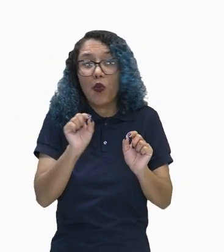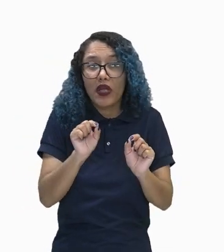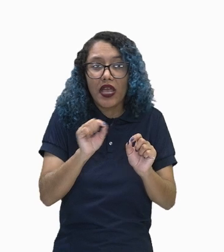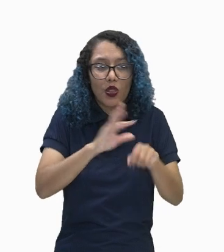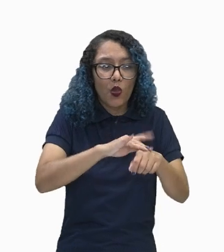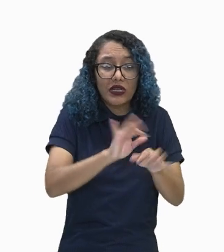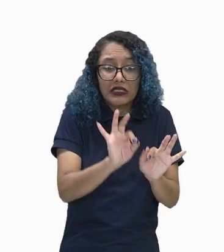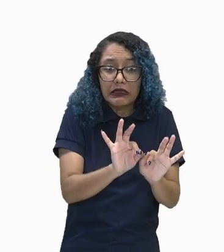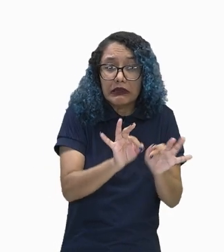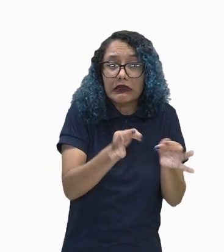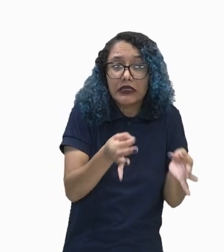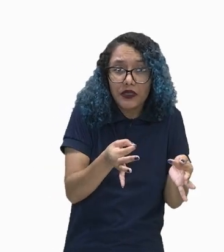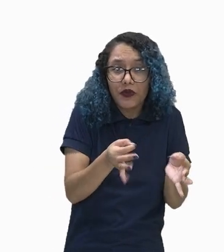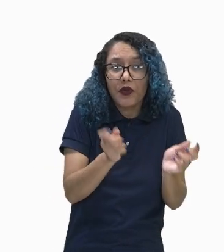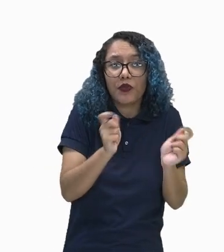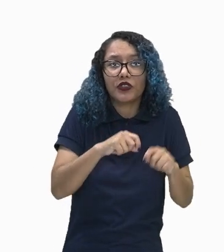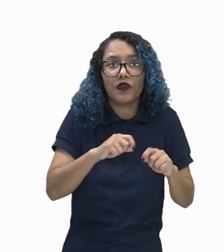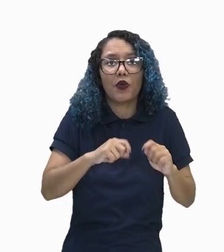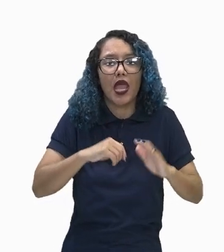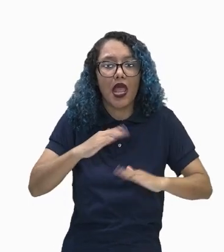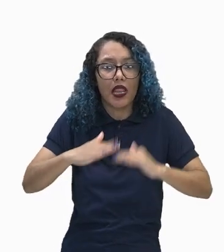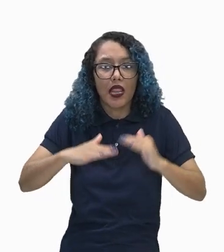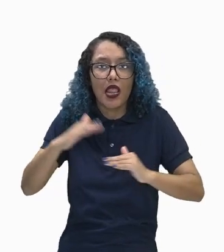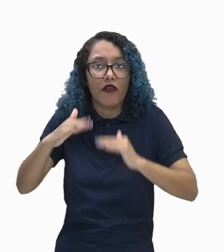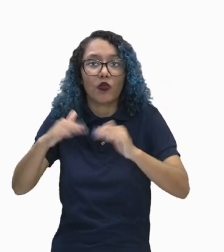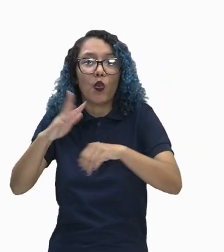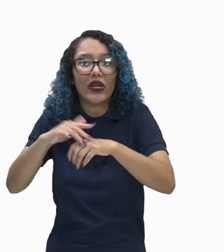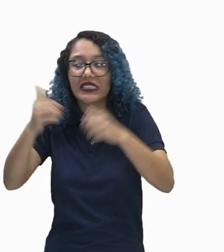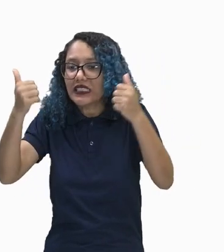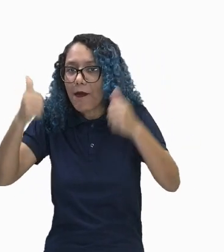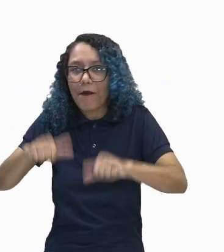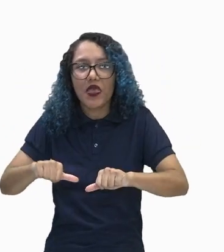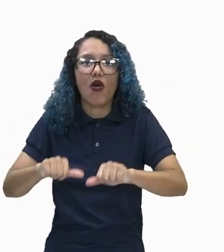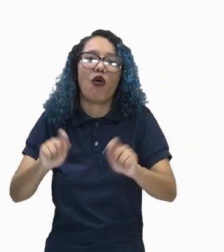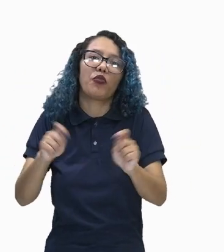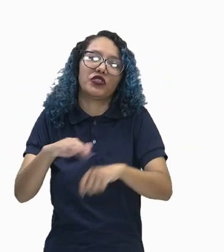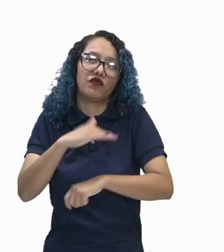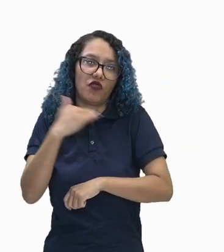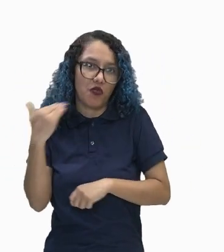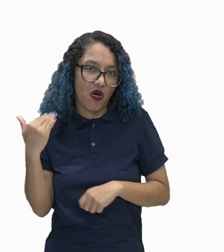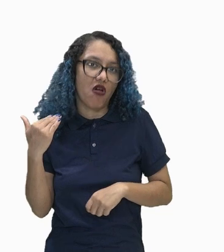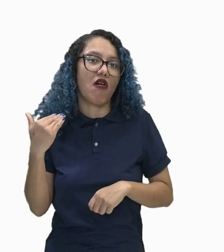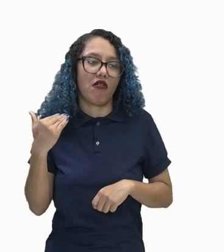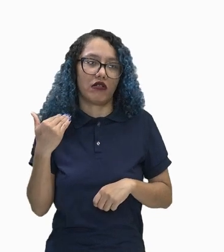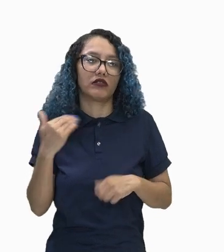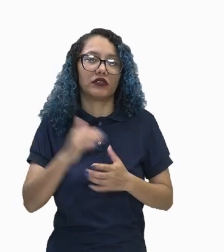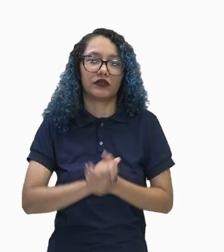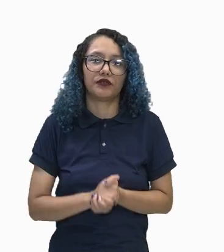simples, vai se caminhando para algo mais grave. E o que é ser